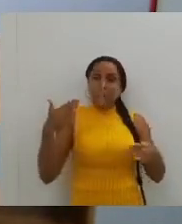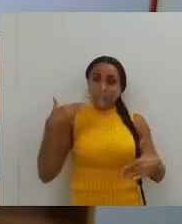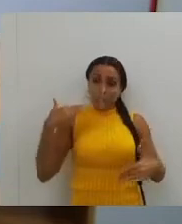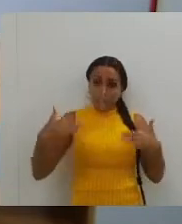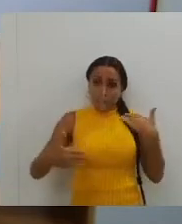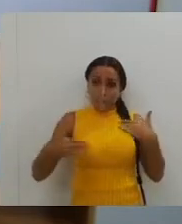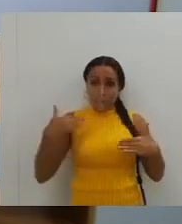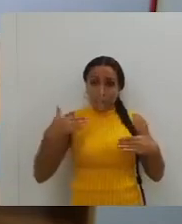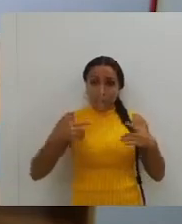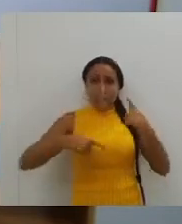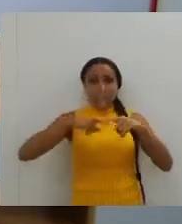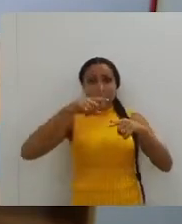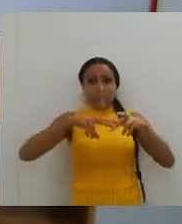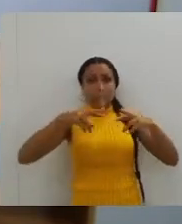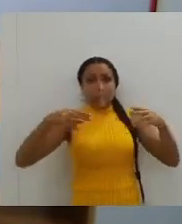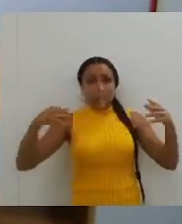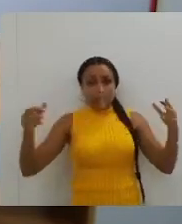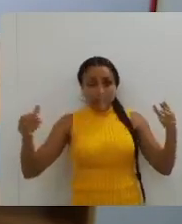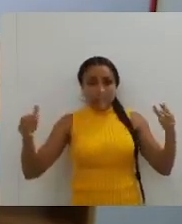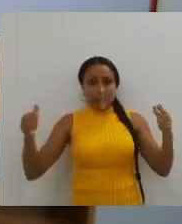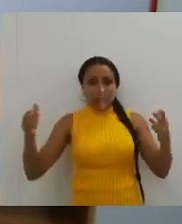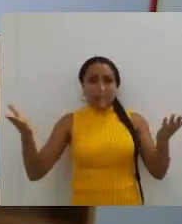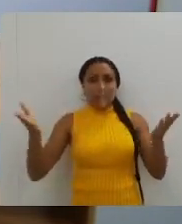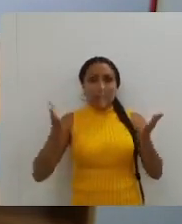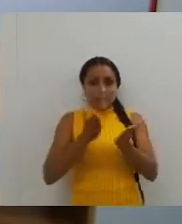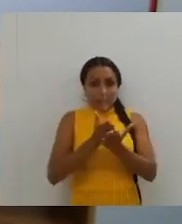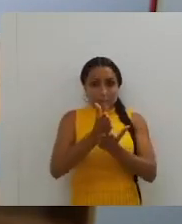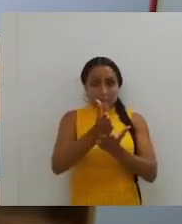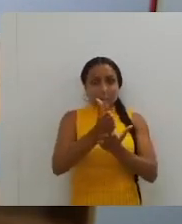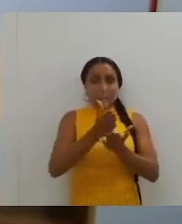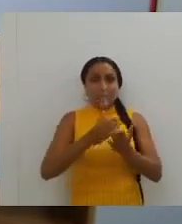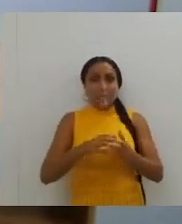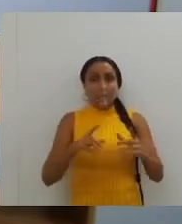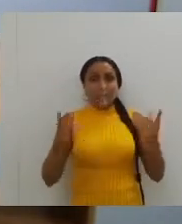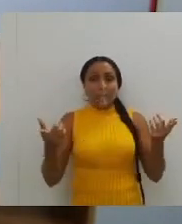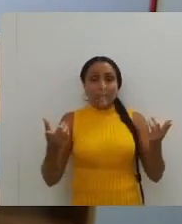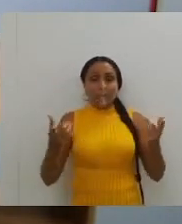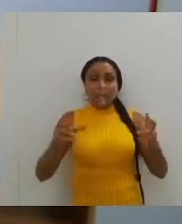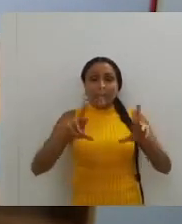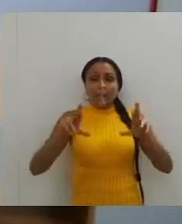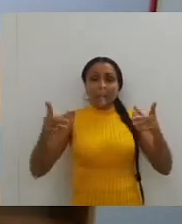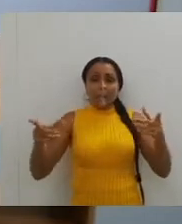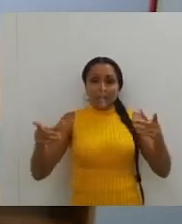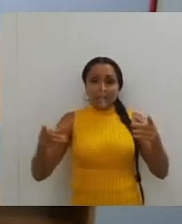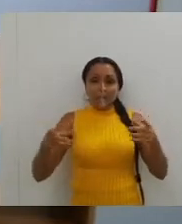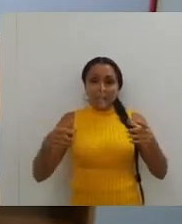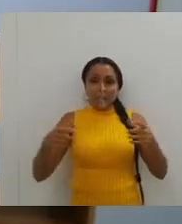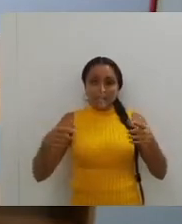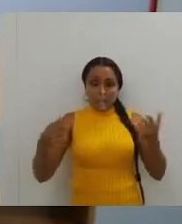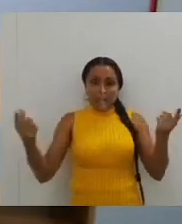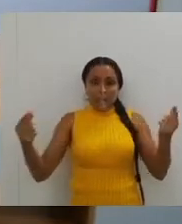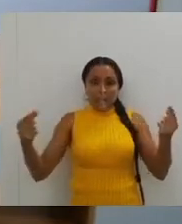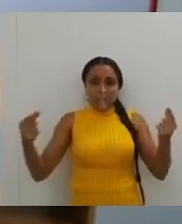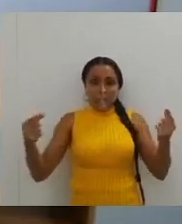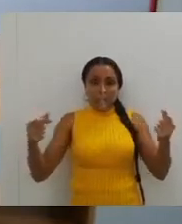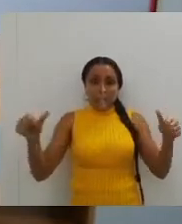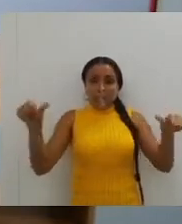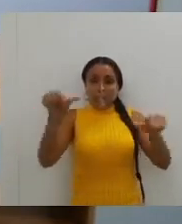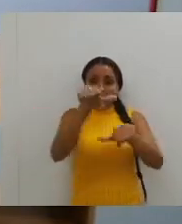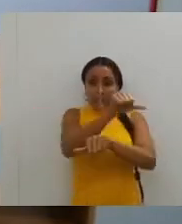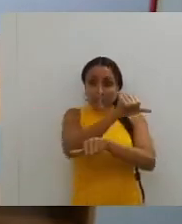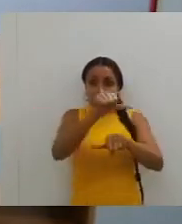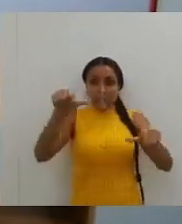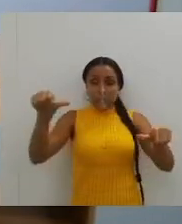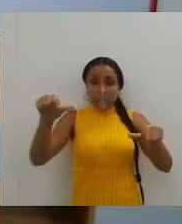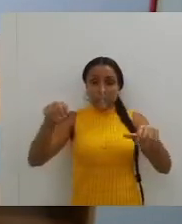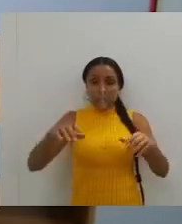têm a mesma direção, só que tem sentidos diferentes, sentidos opostos. A